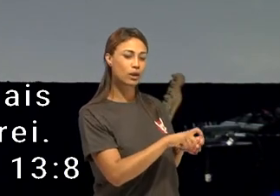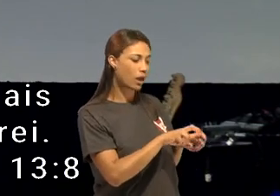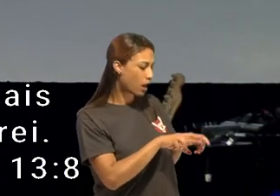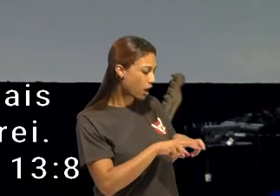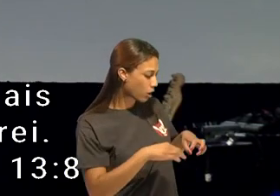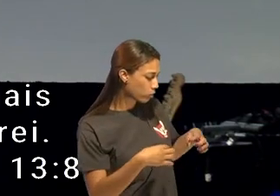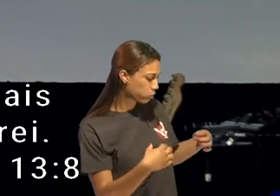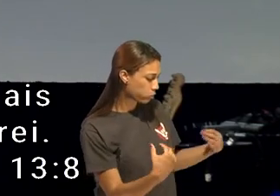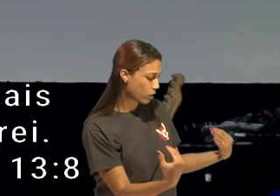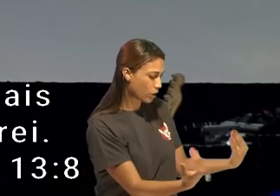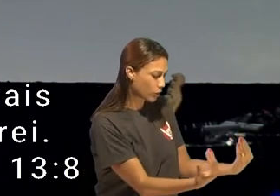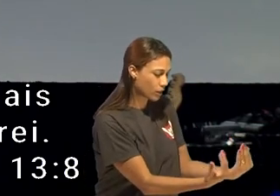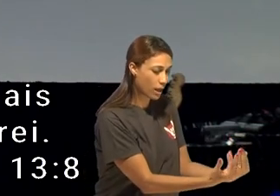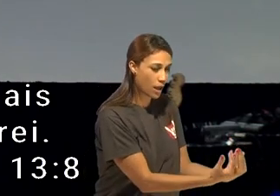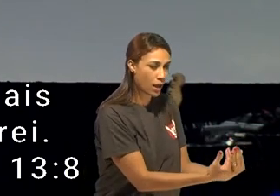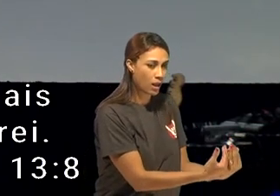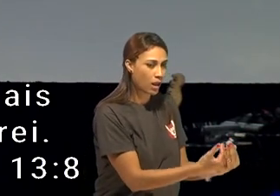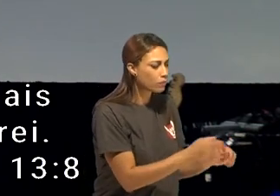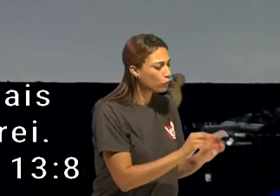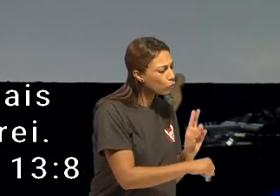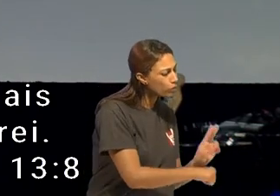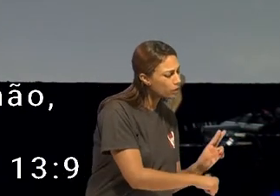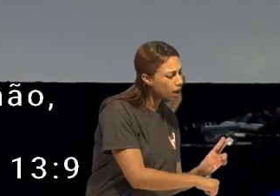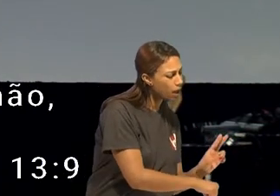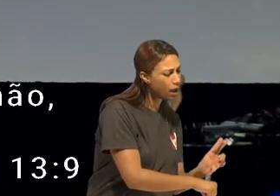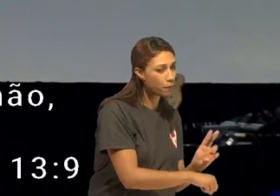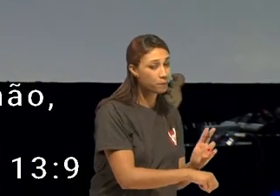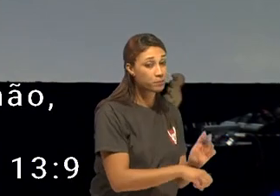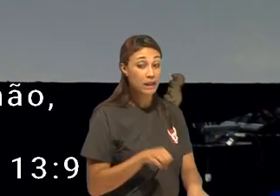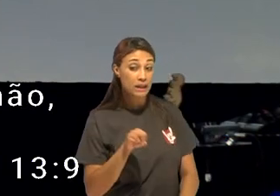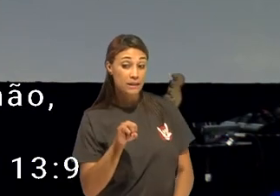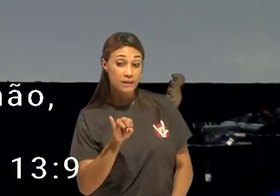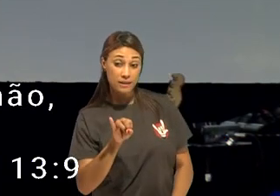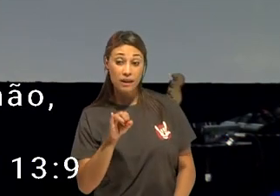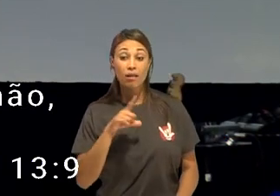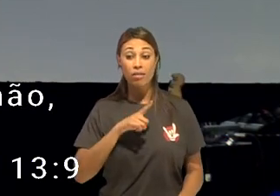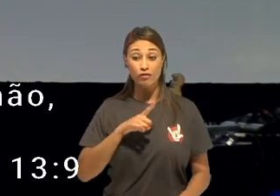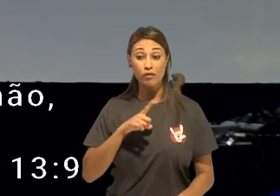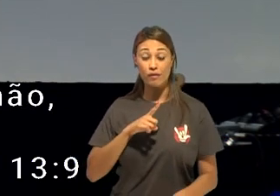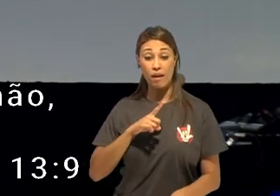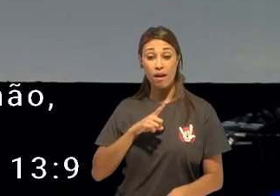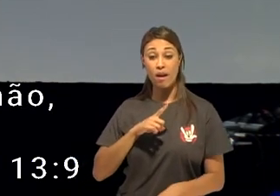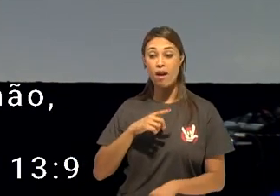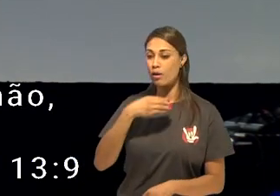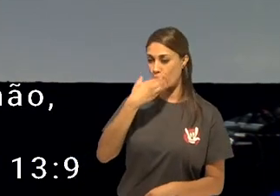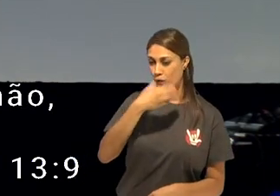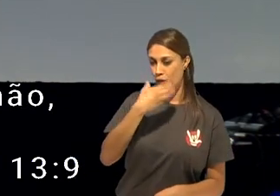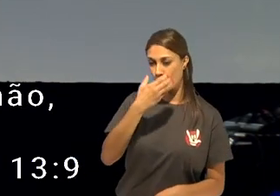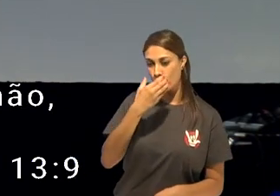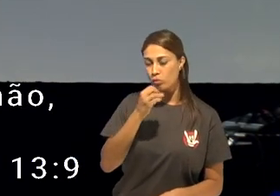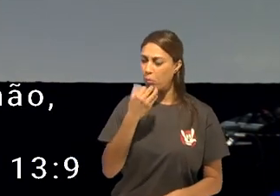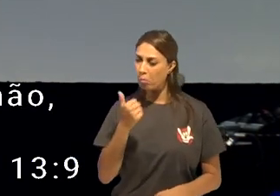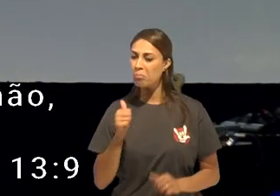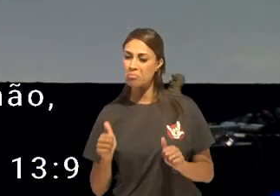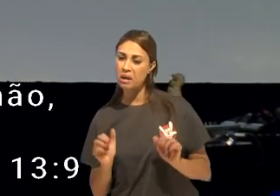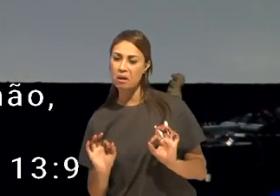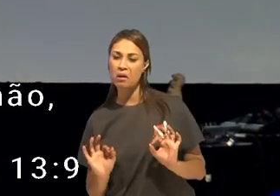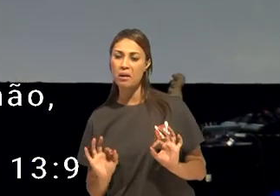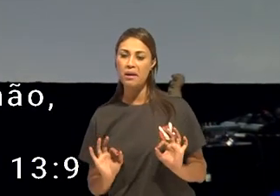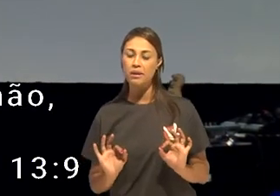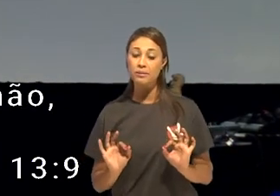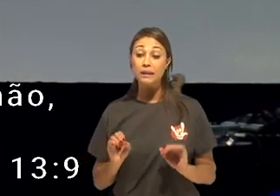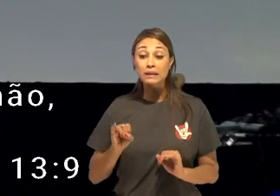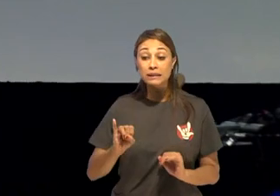dela e adubarei. Se der fruto em um ano que vem, muito bem. Se não,